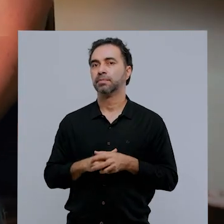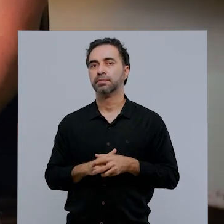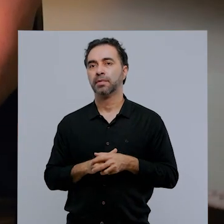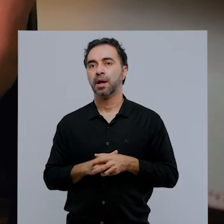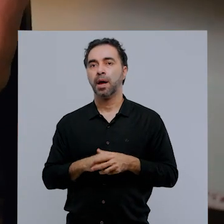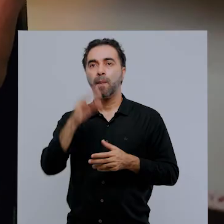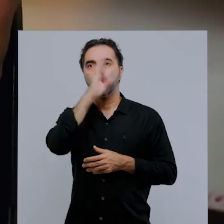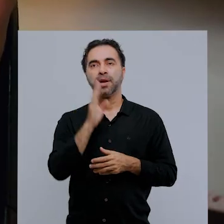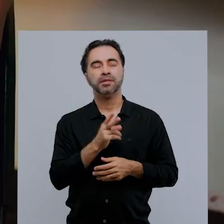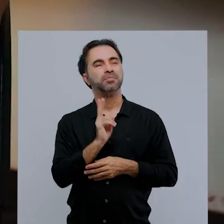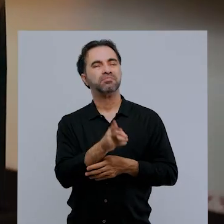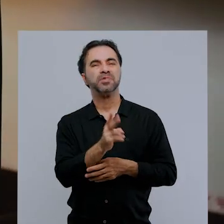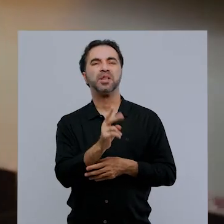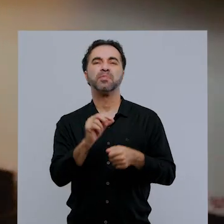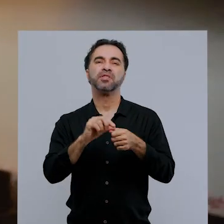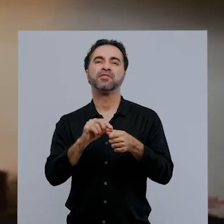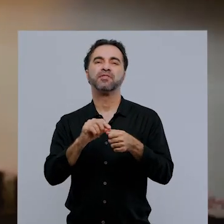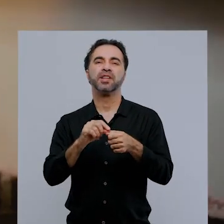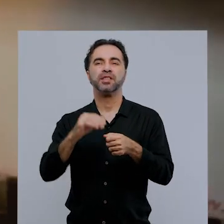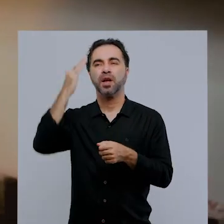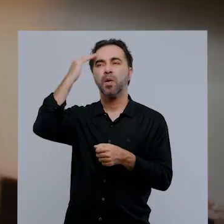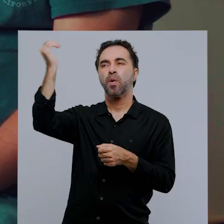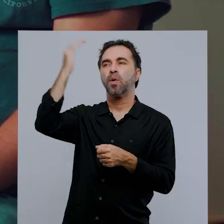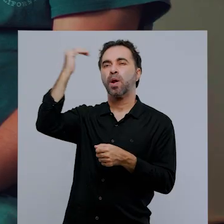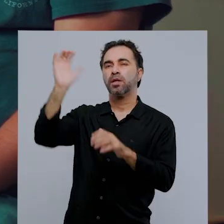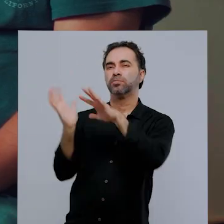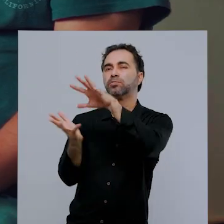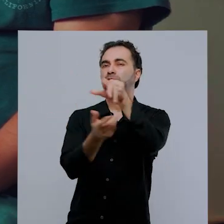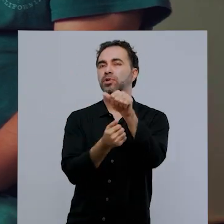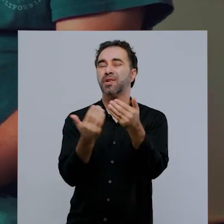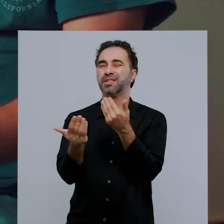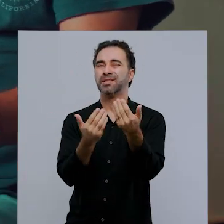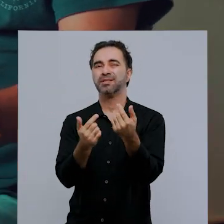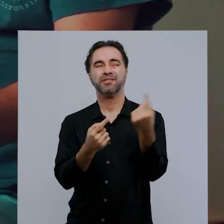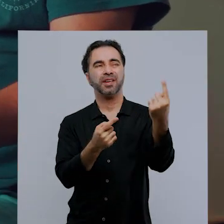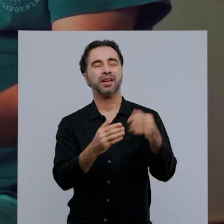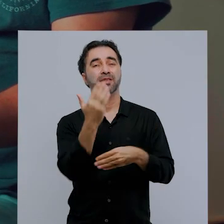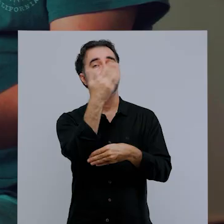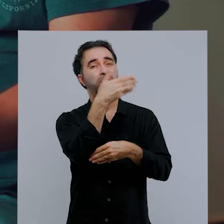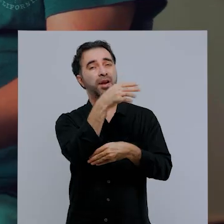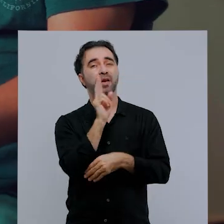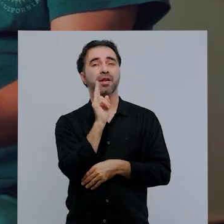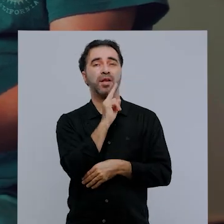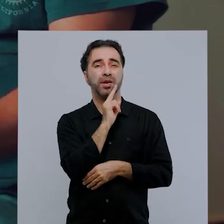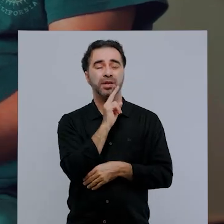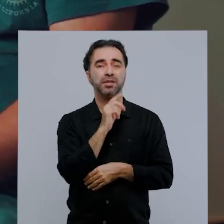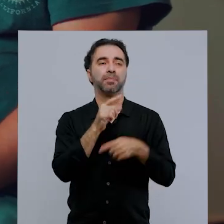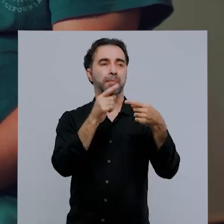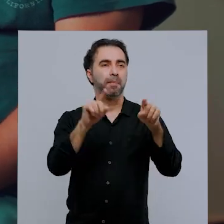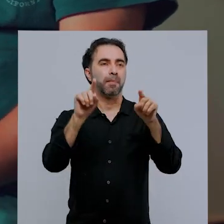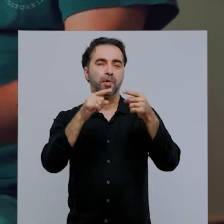Brasil também está sempre na iminência de fazer um sucesso mundial. Às vezes você vai nesses ou hotéis ou restaurantes, não para de tocar